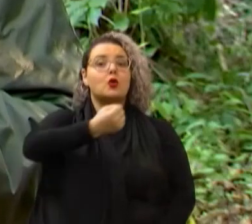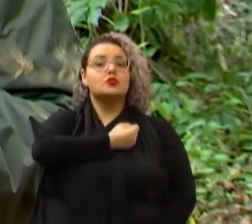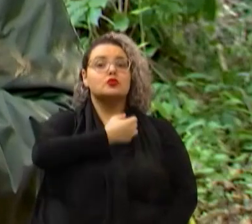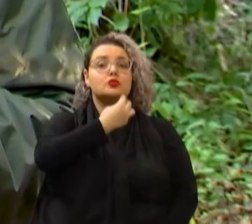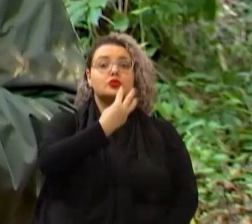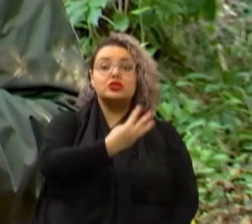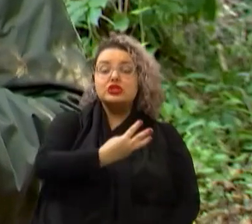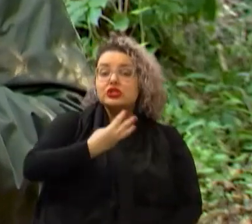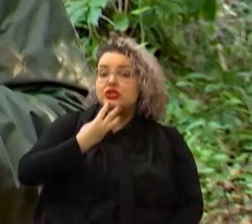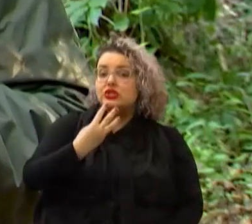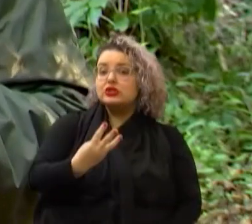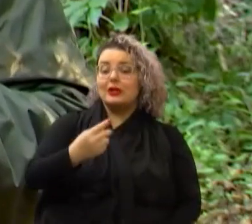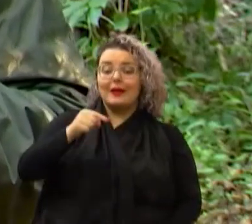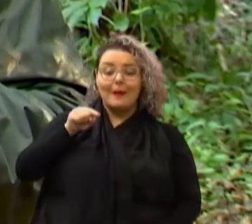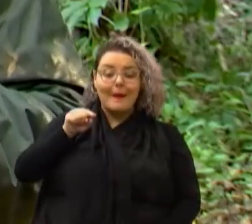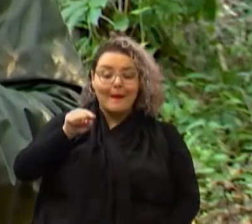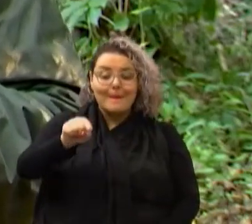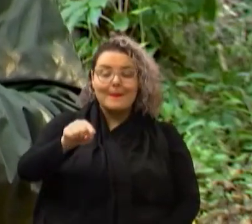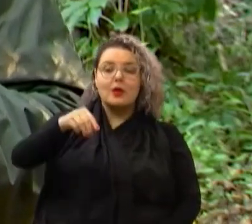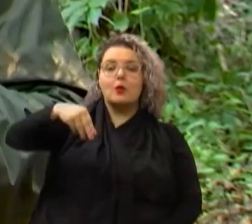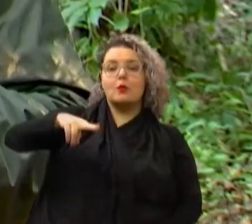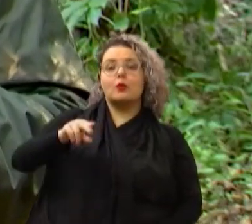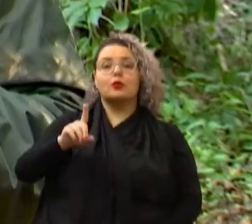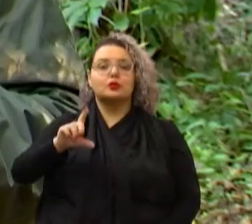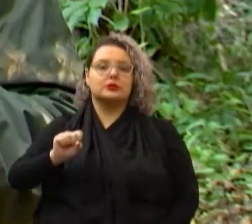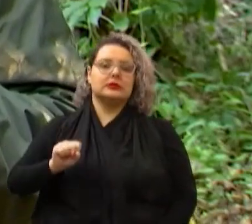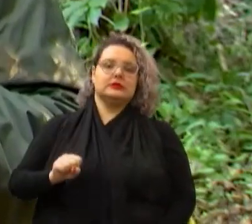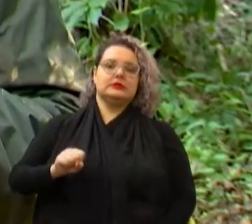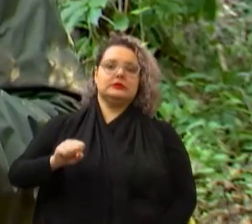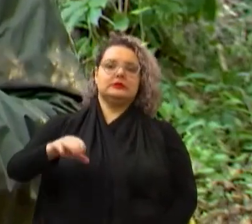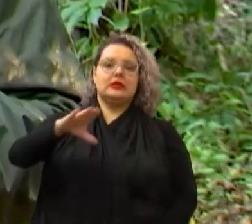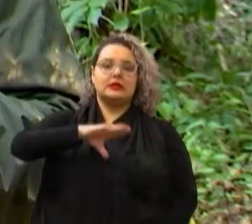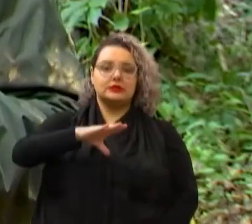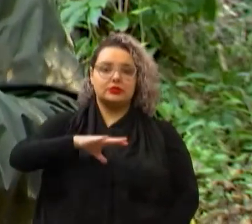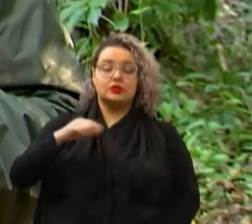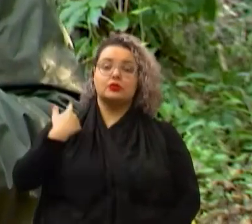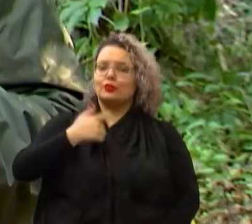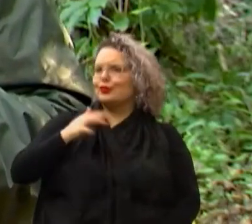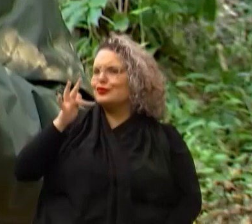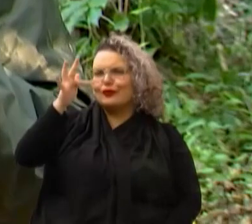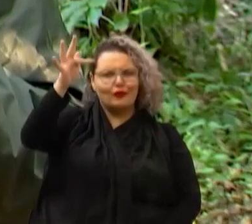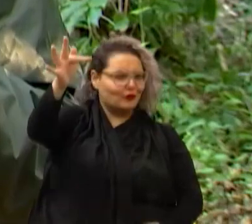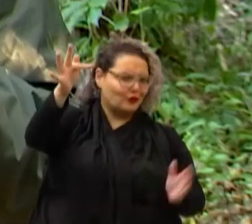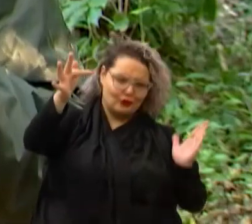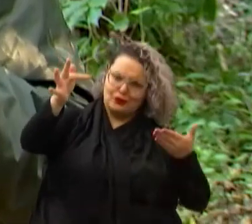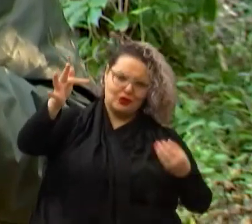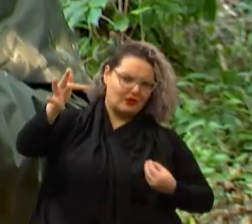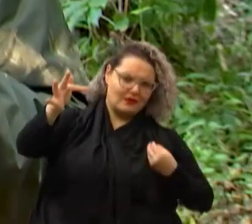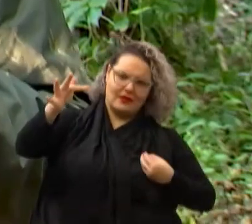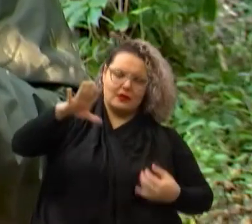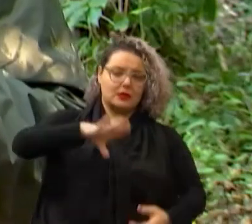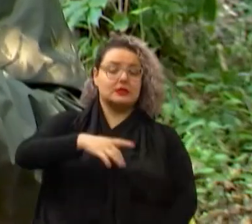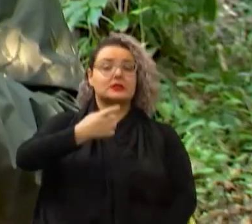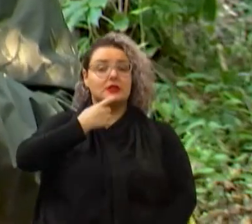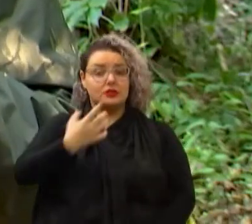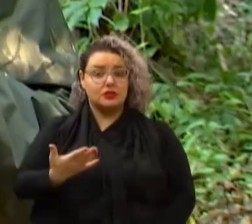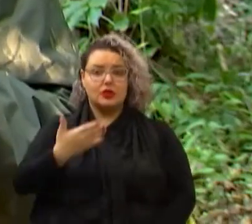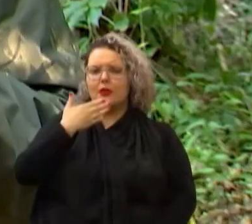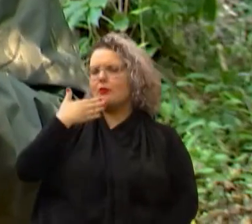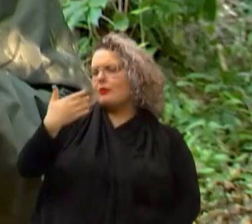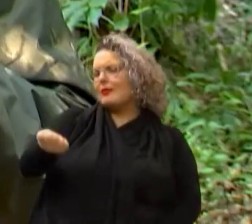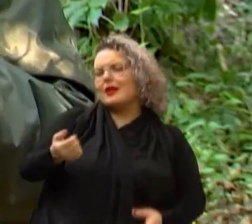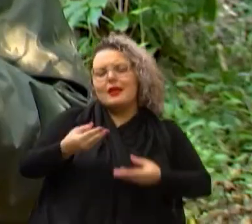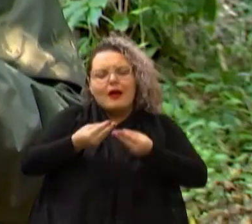em torno, já um número de 33 mil mudas na cidade. Pensando no futuro da cidade